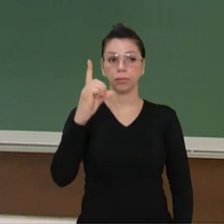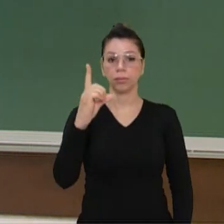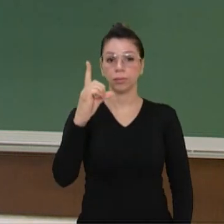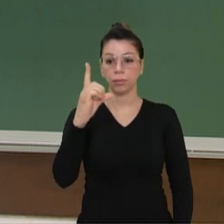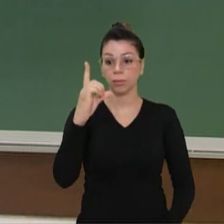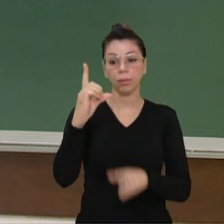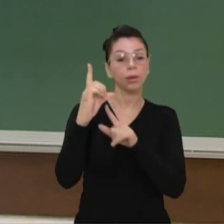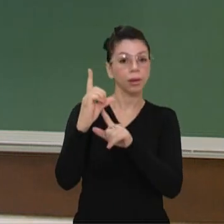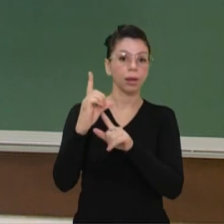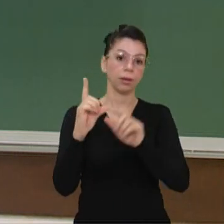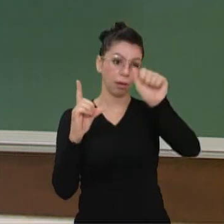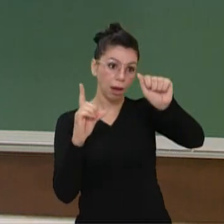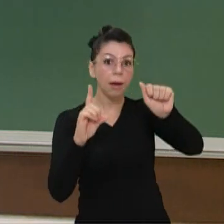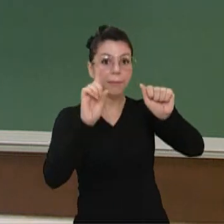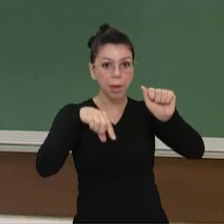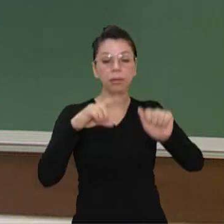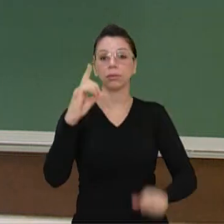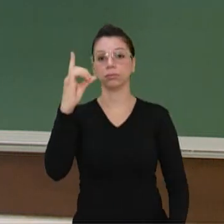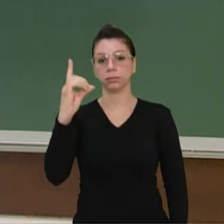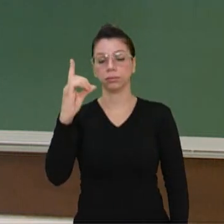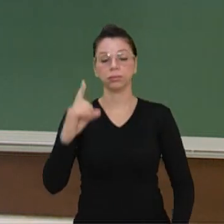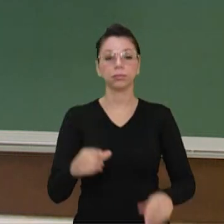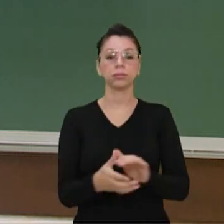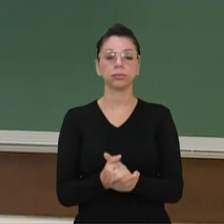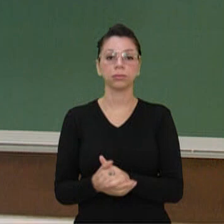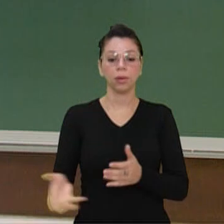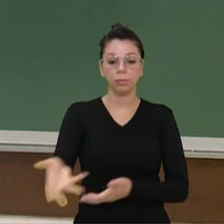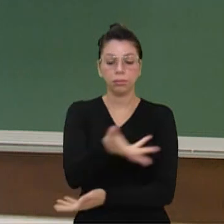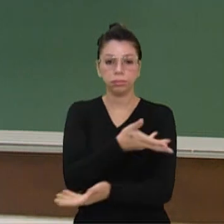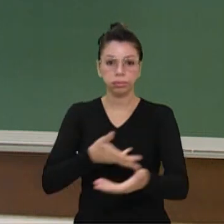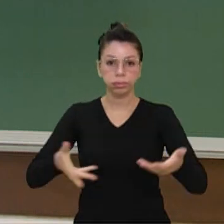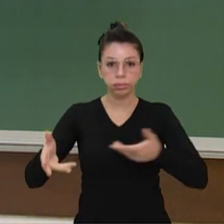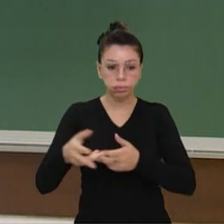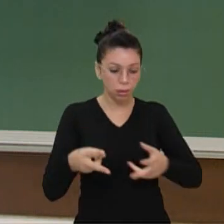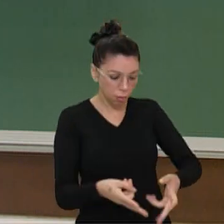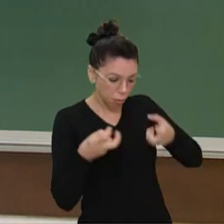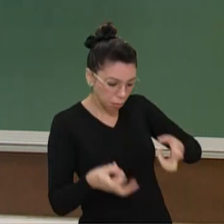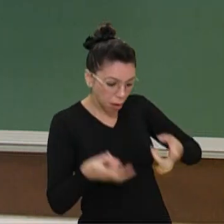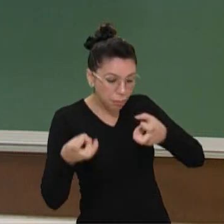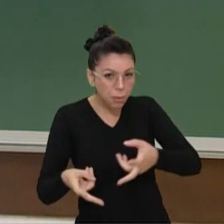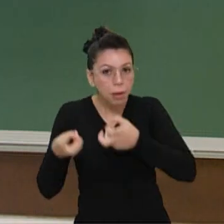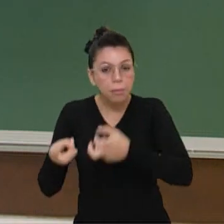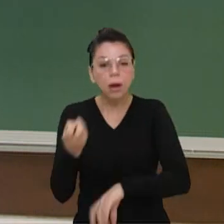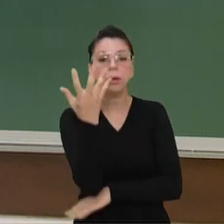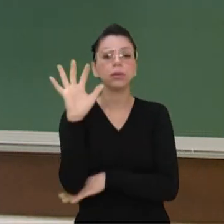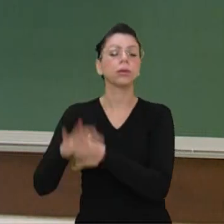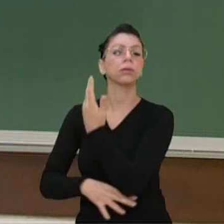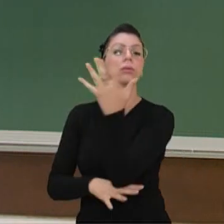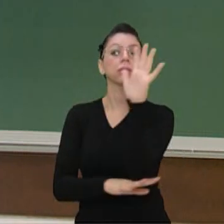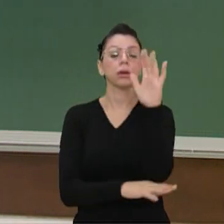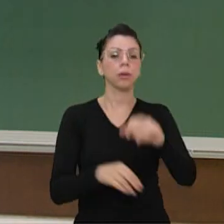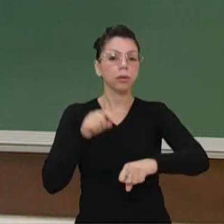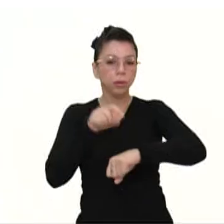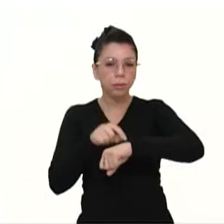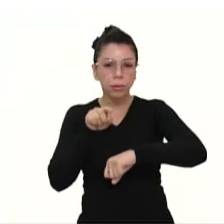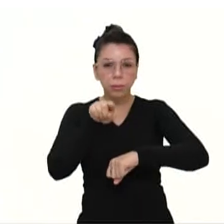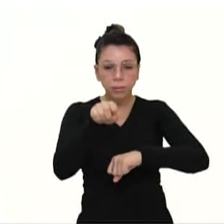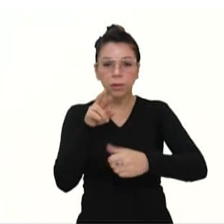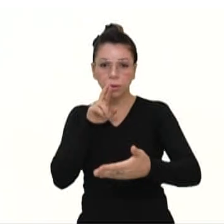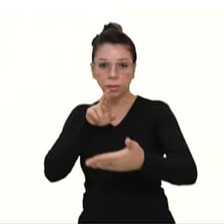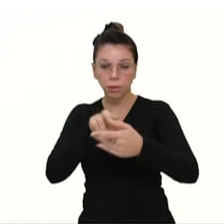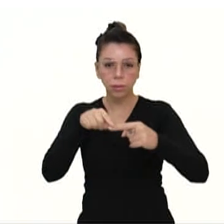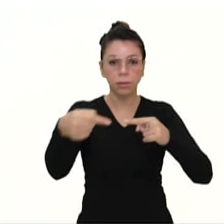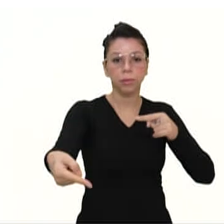mas é D, ok? Está relacionada com a exploração de recursos naturais. Então, tempinho para você responder, a gente já